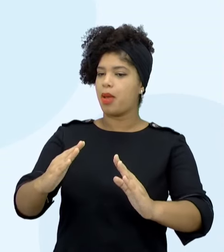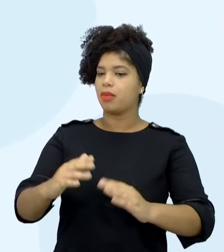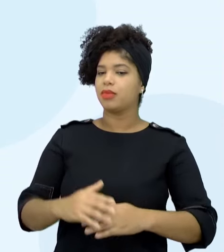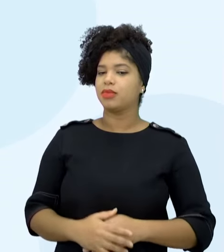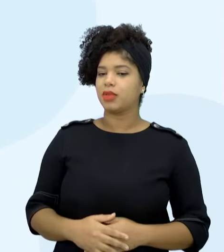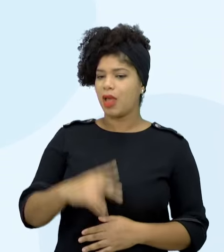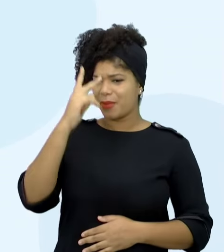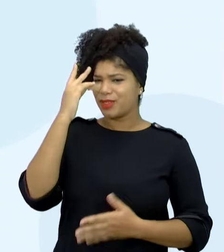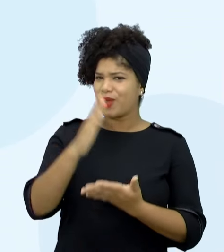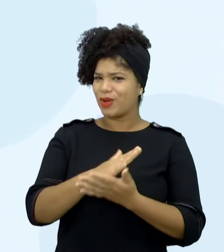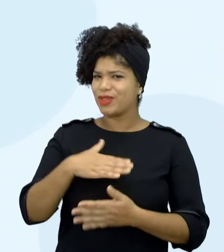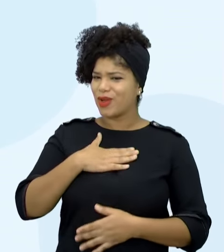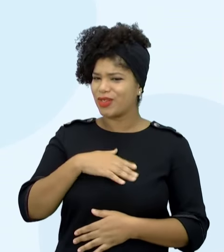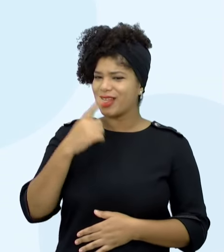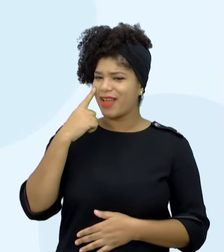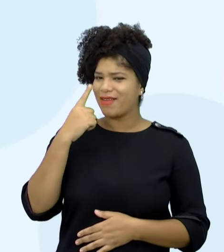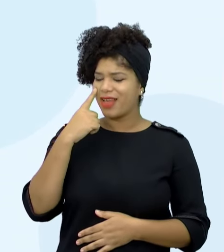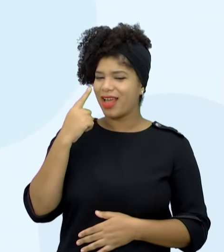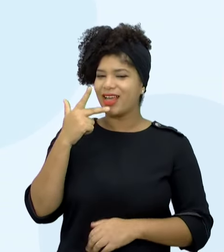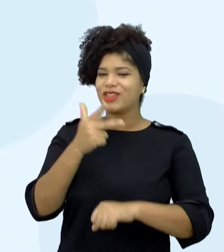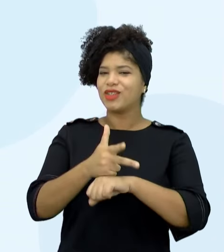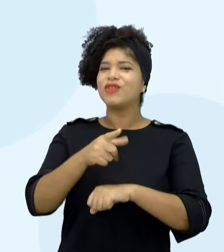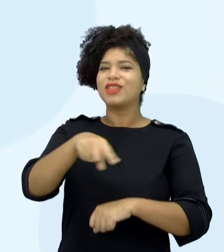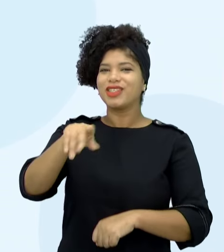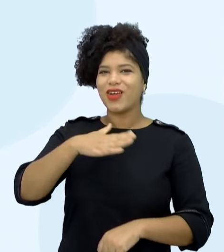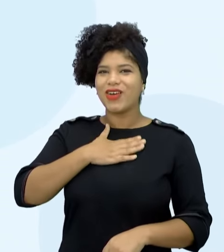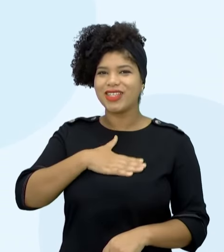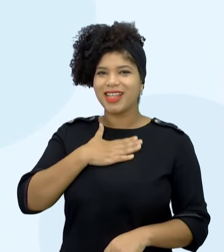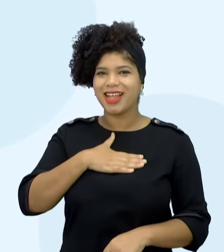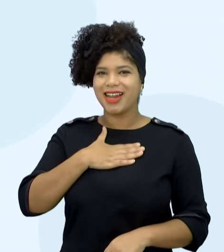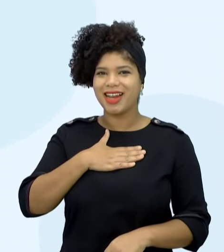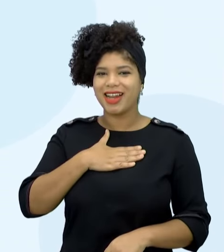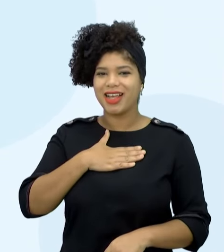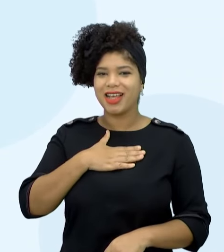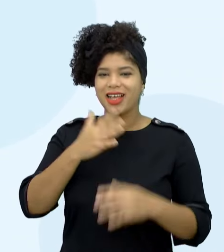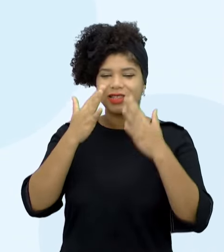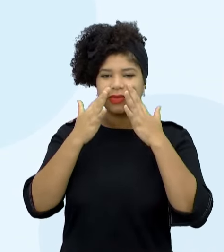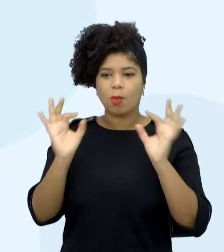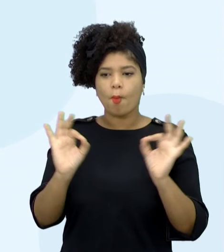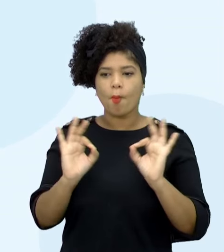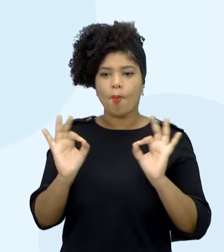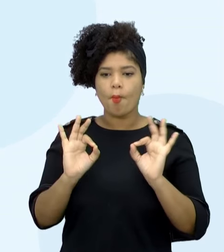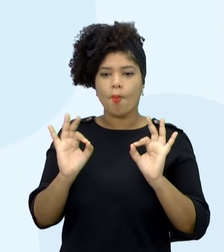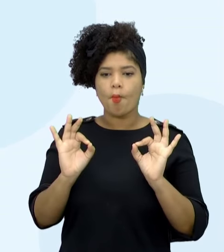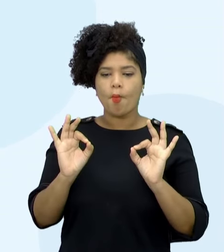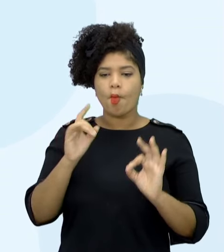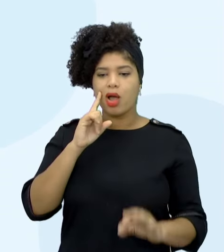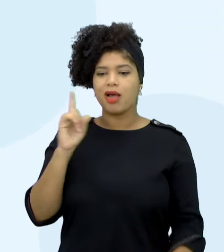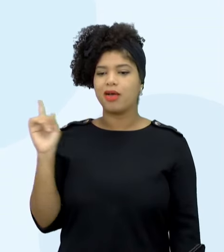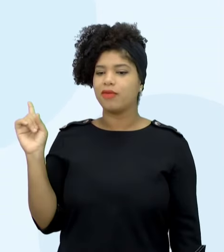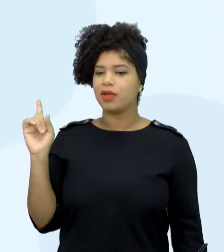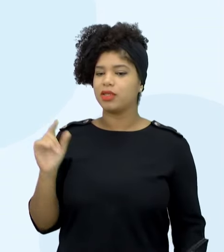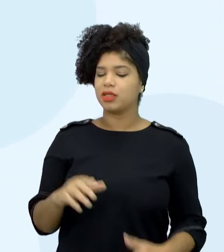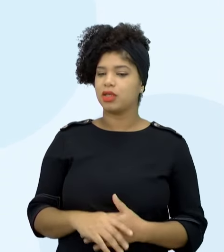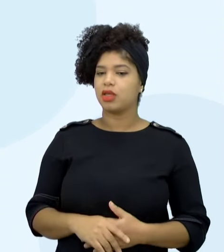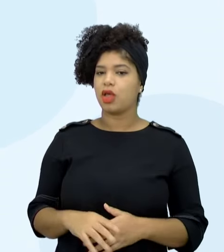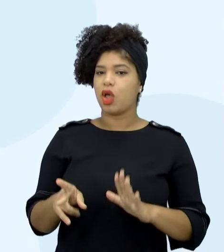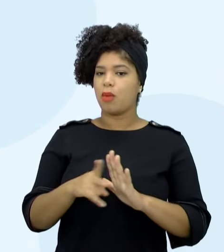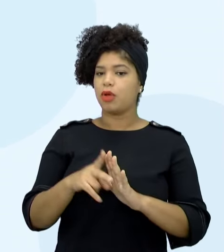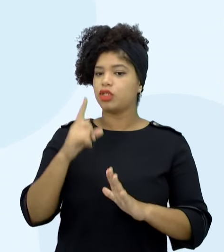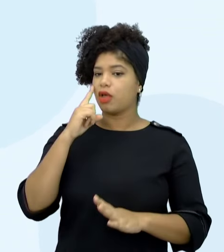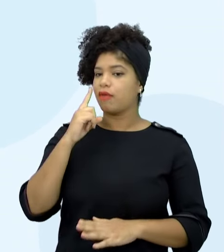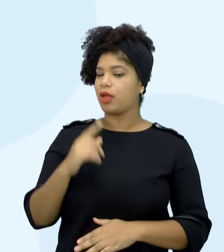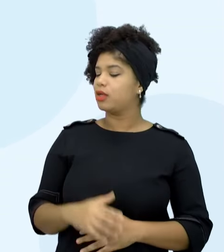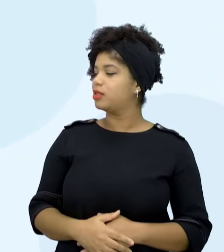pessoal que eu acho que está gostando aí. Vamos ver se no estúdio aqui o pessoal está gostando. O pessoal aqui nem está prestando atenção em mim. Ali, quando a célula